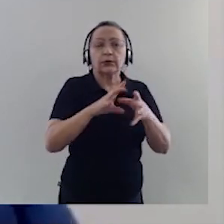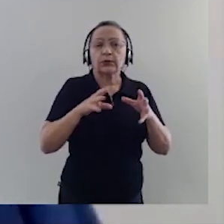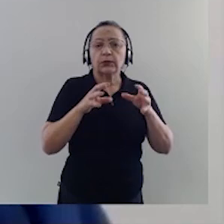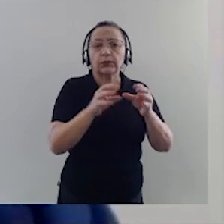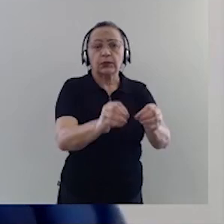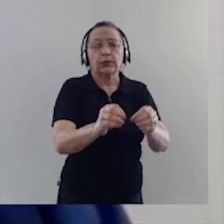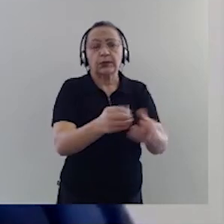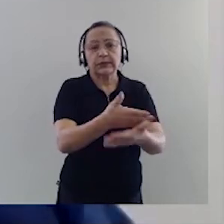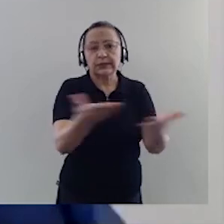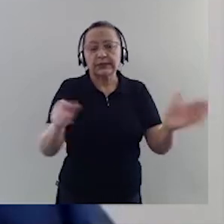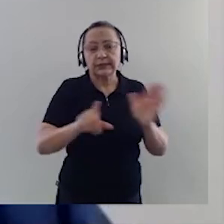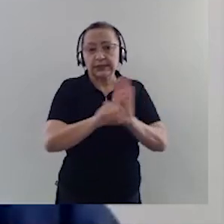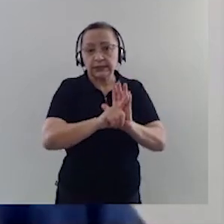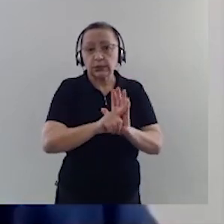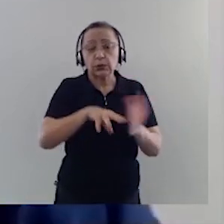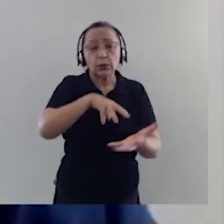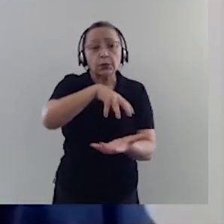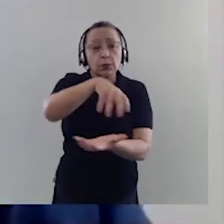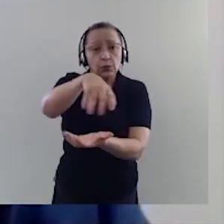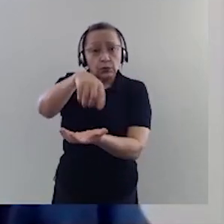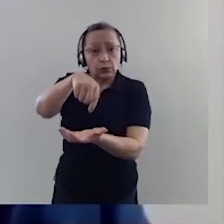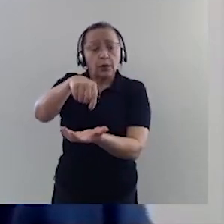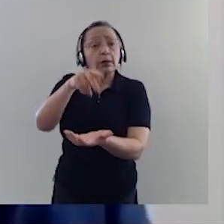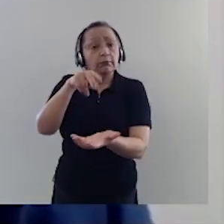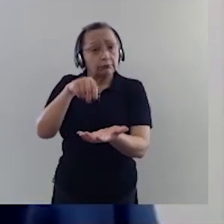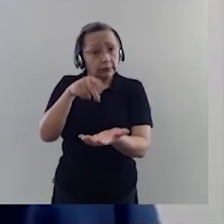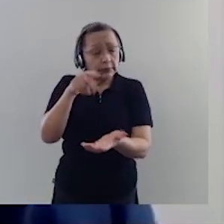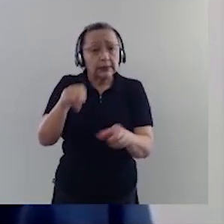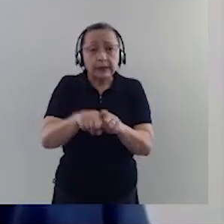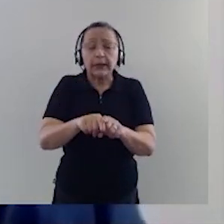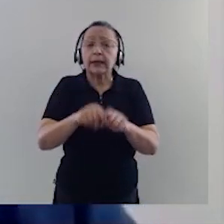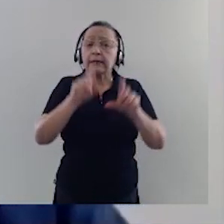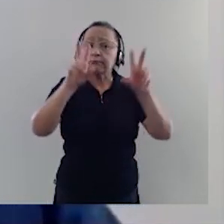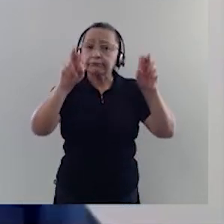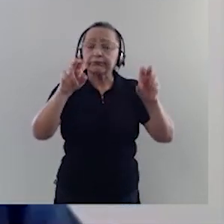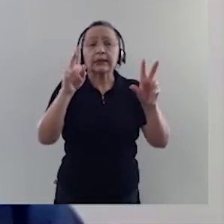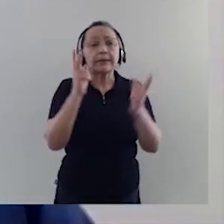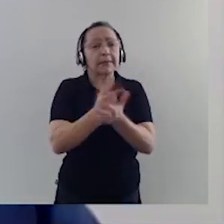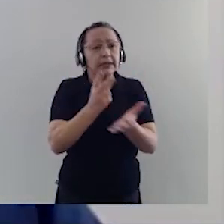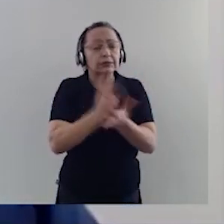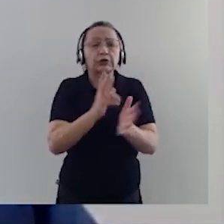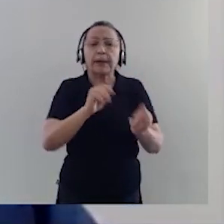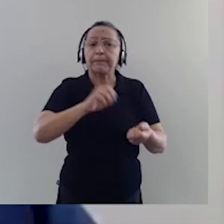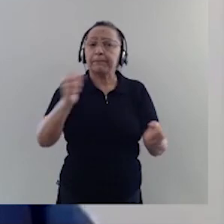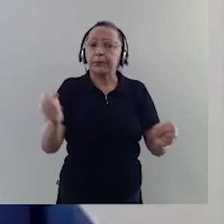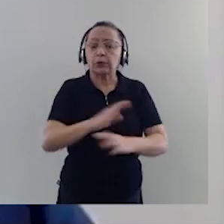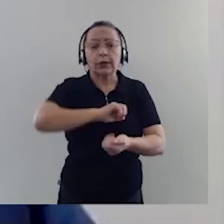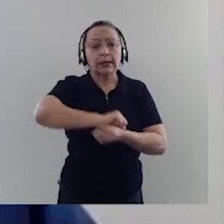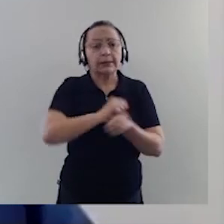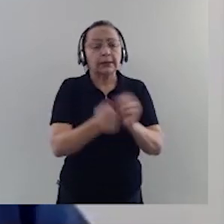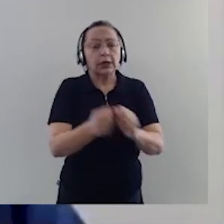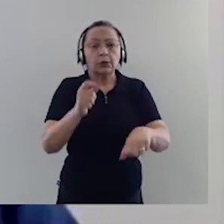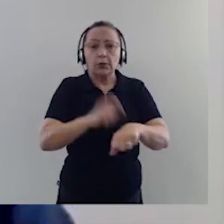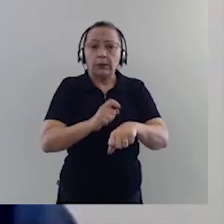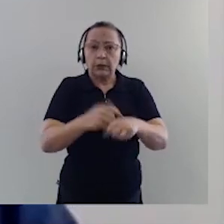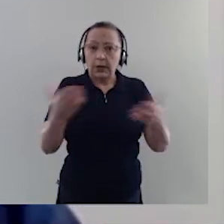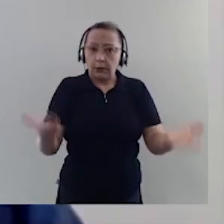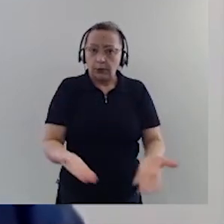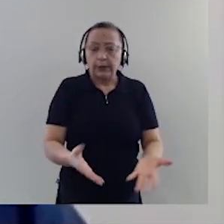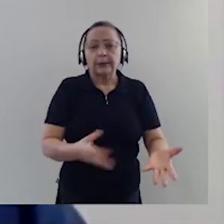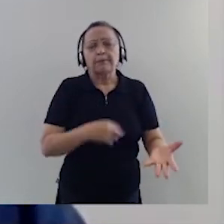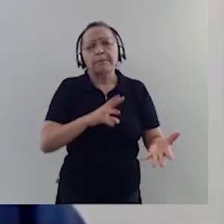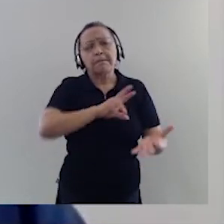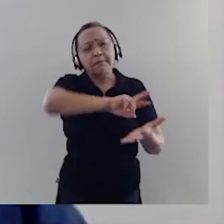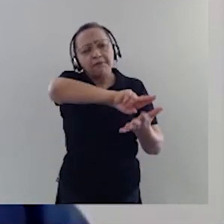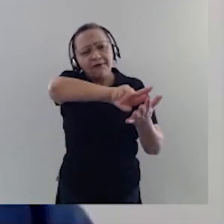as legislações do mundo que tratam do tema, já adaptado para esse momento que estamos vivendo. Olha, seriam muitos